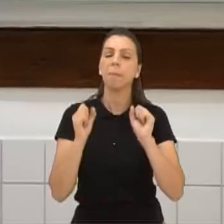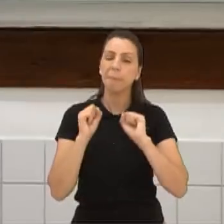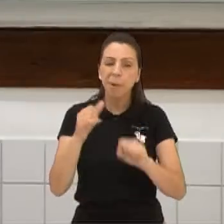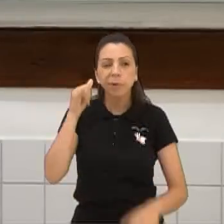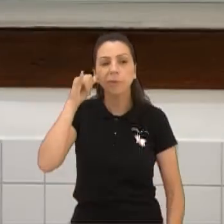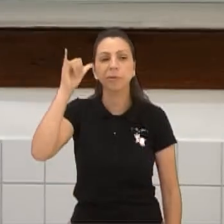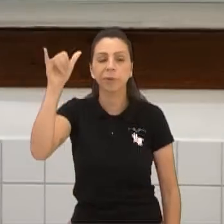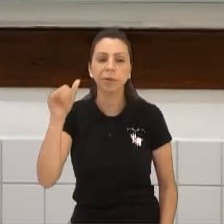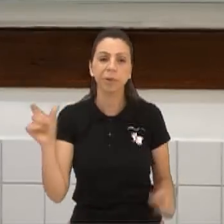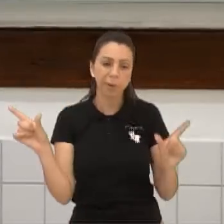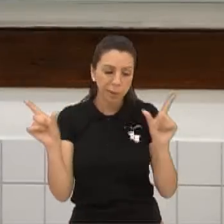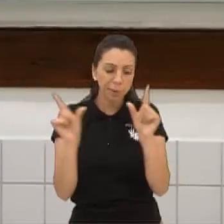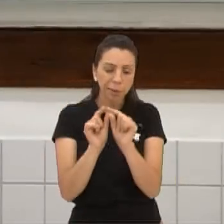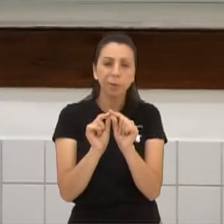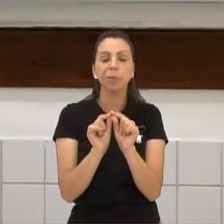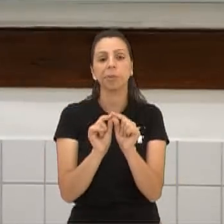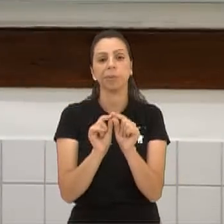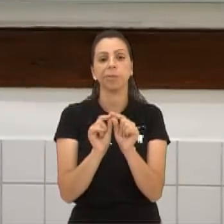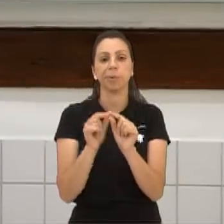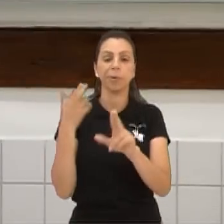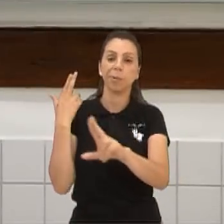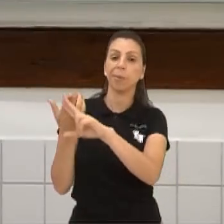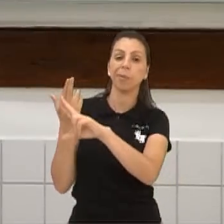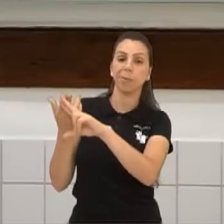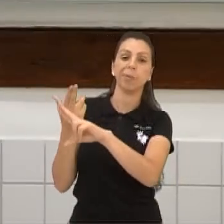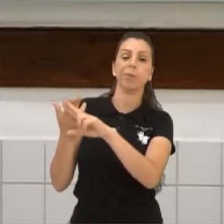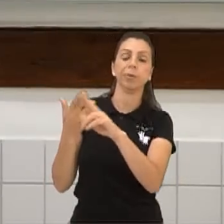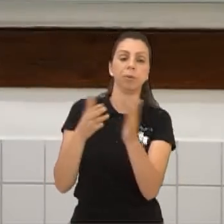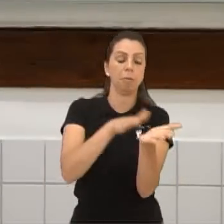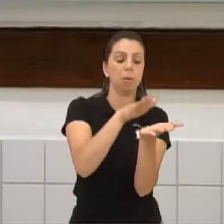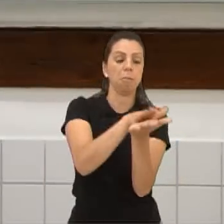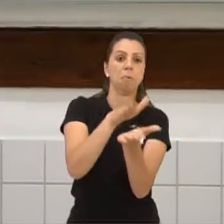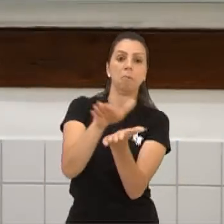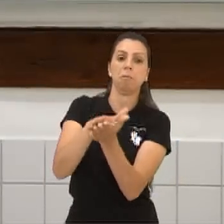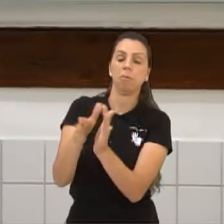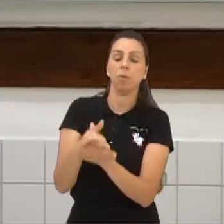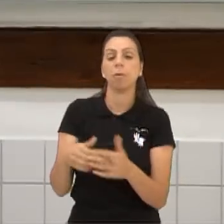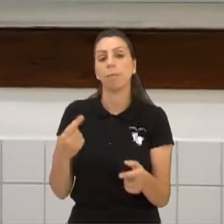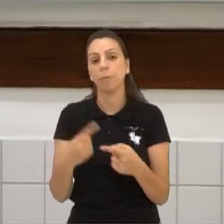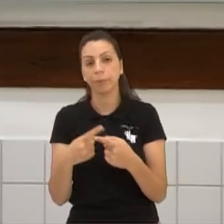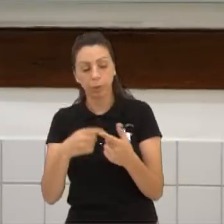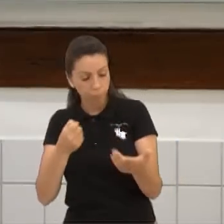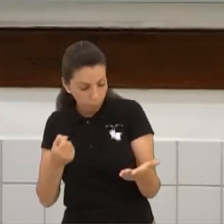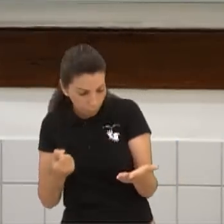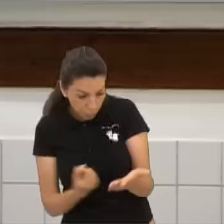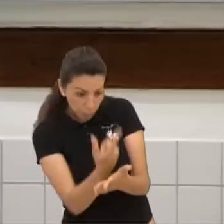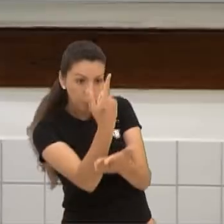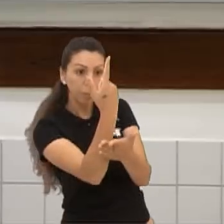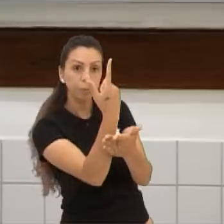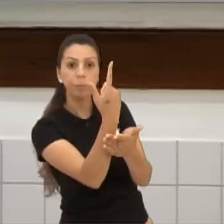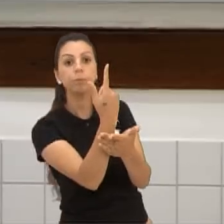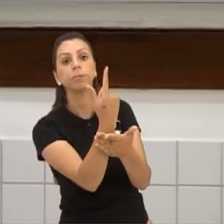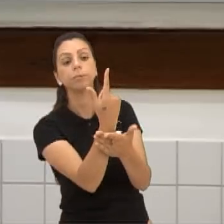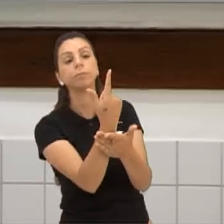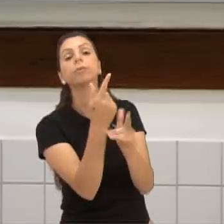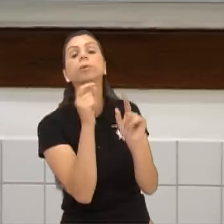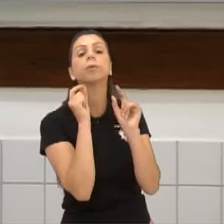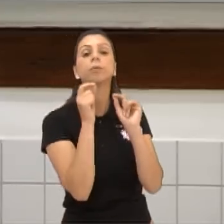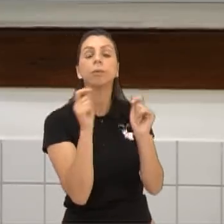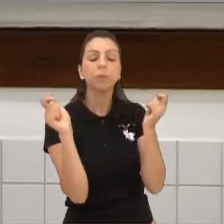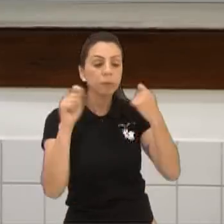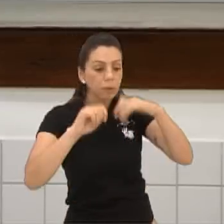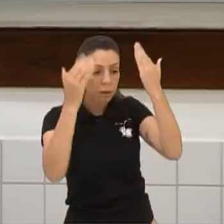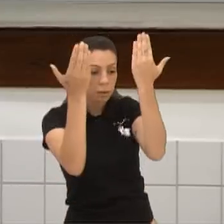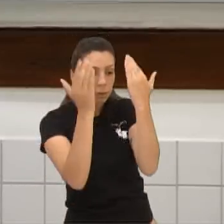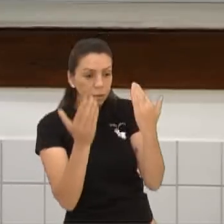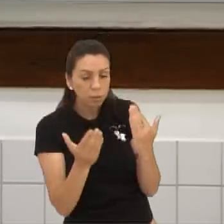evitar, reduzir o consumismo, porque toda vez que eu compro algo, toda vez que eu adquiro alguma coisa, eu tenho que